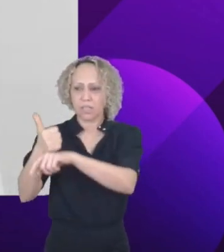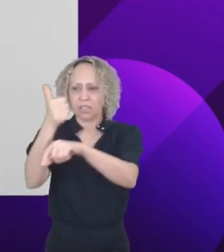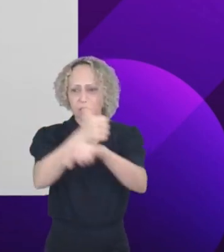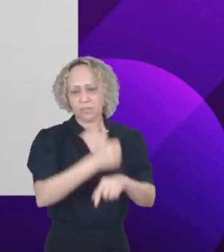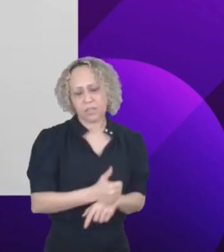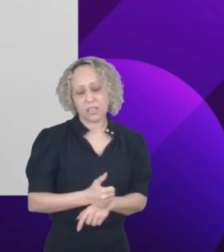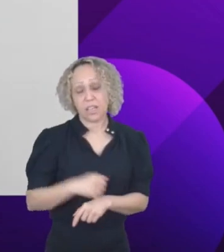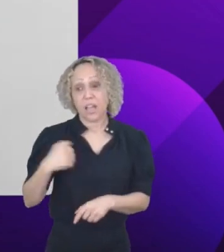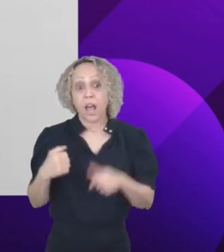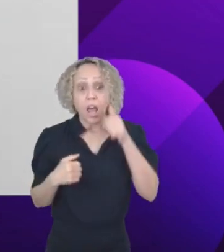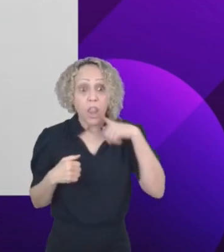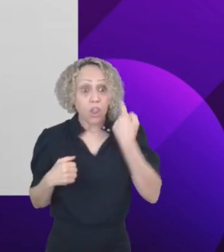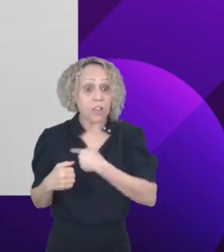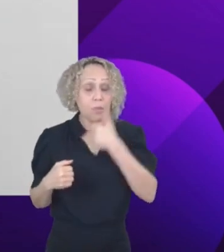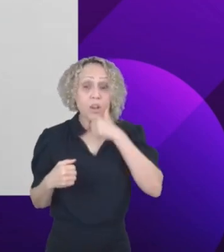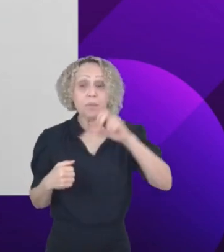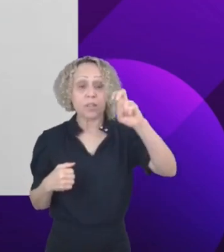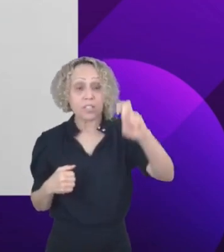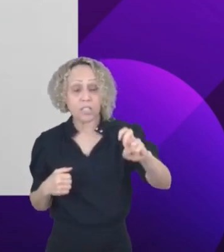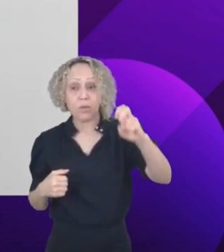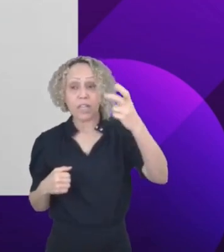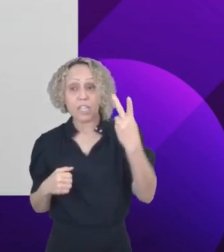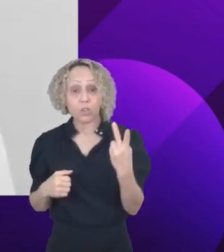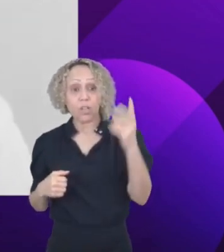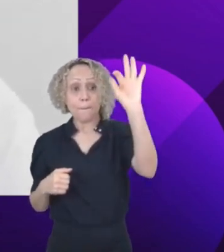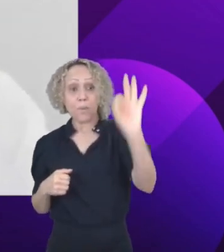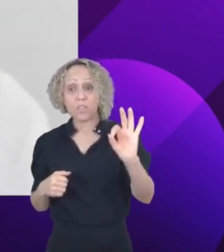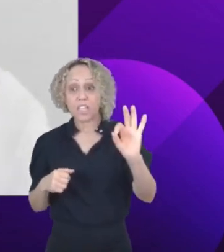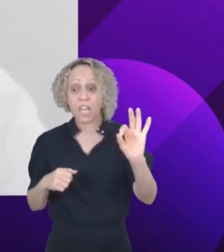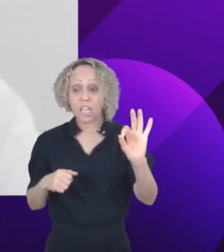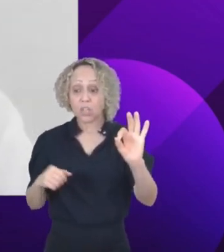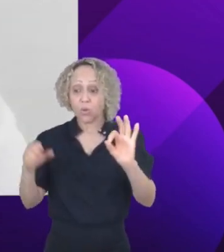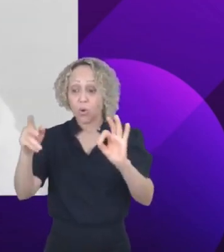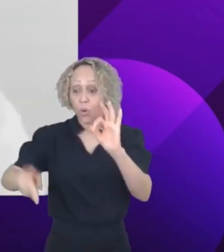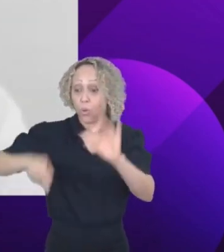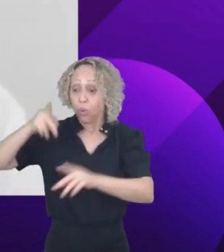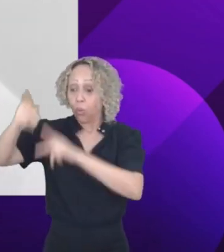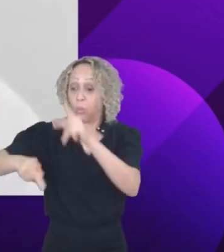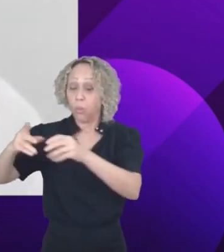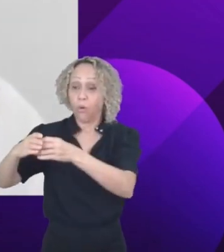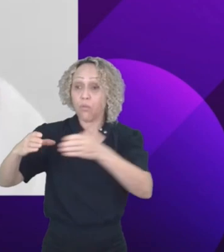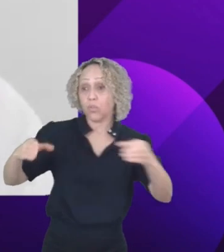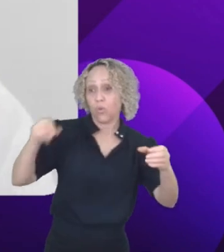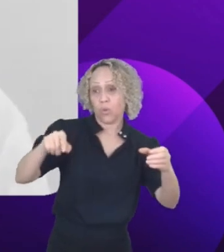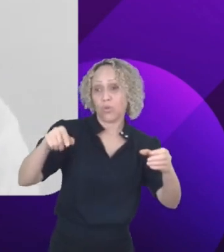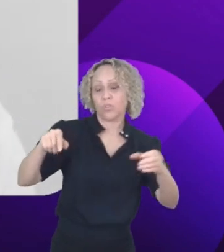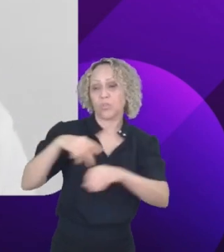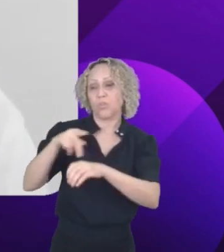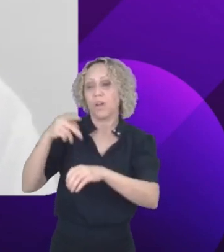somos 52% da população do país. Por que na maioria das